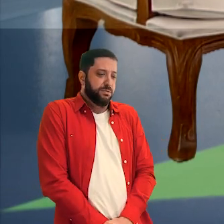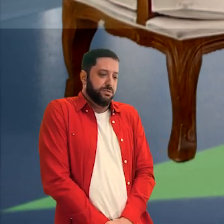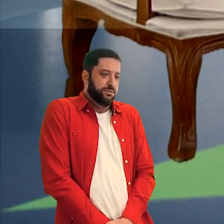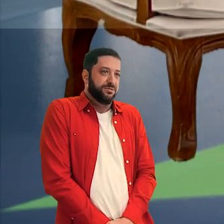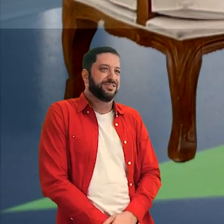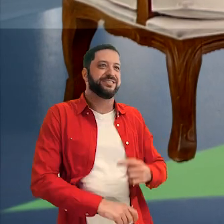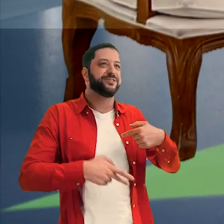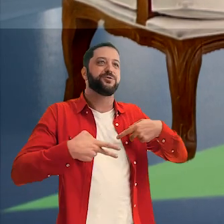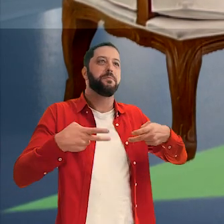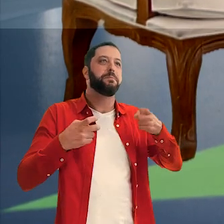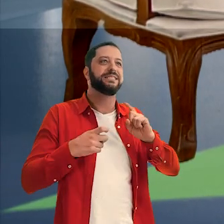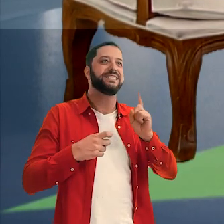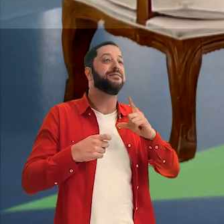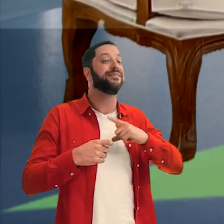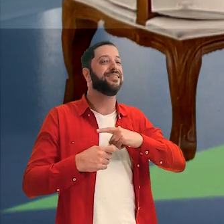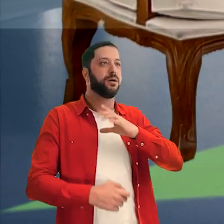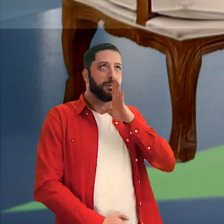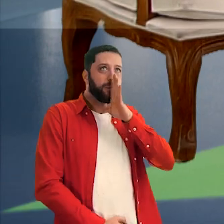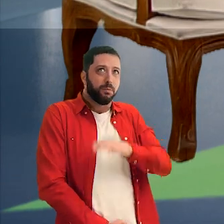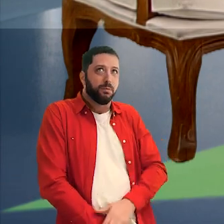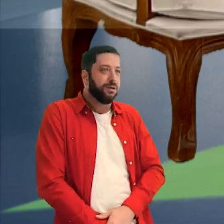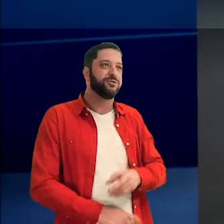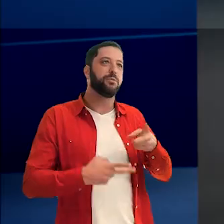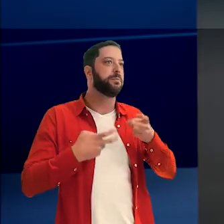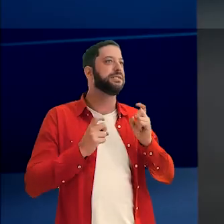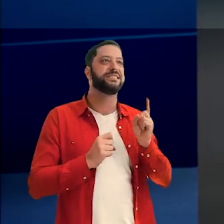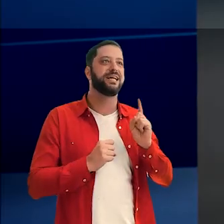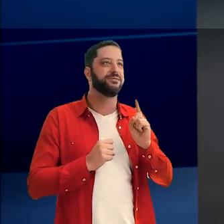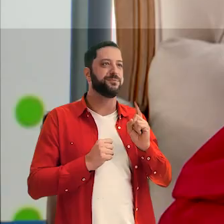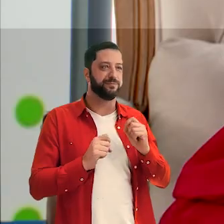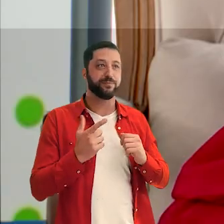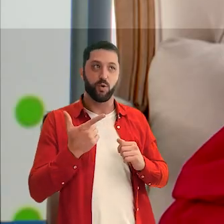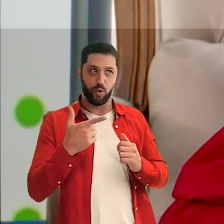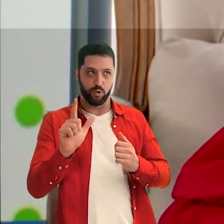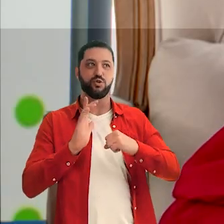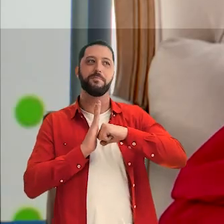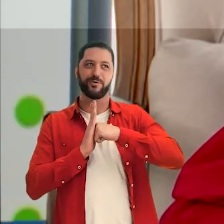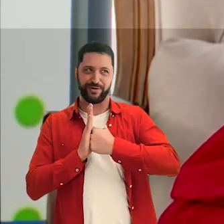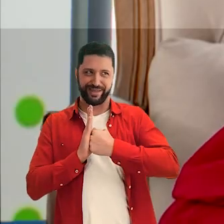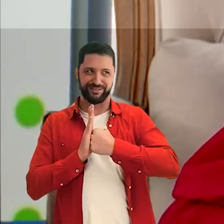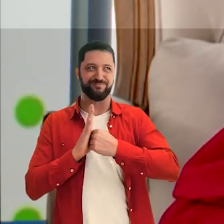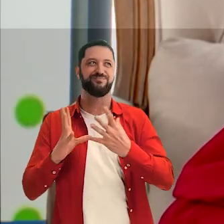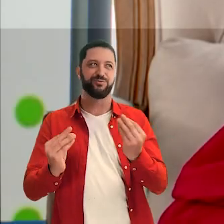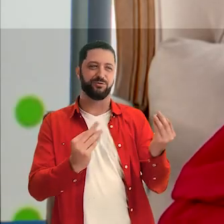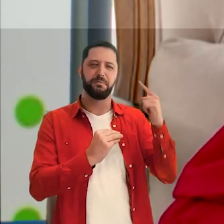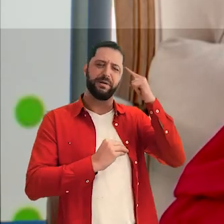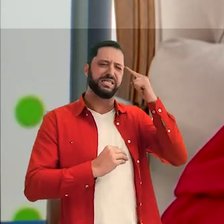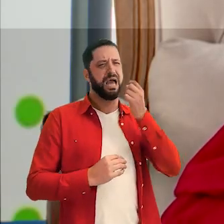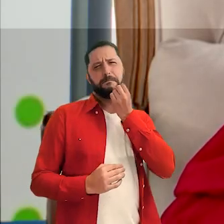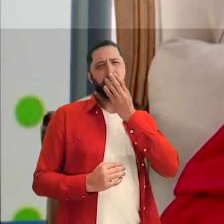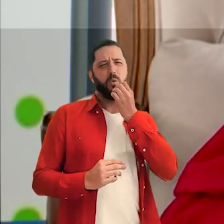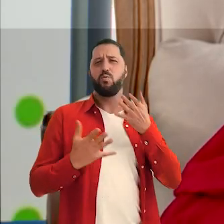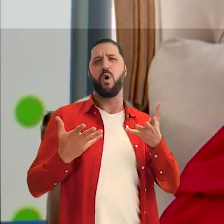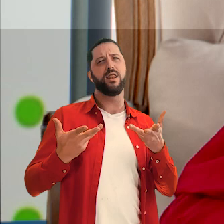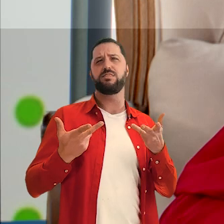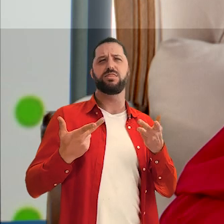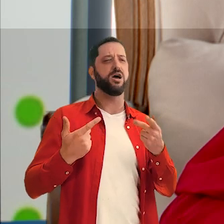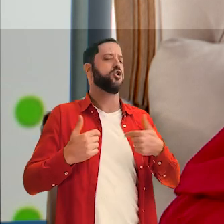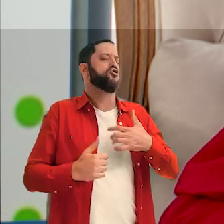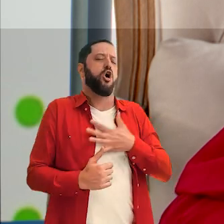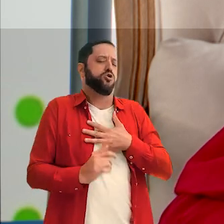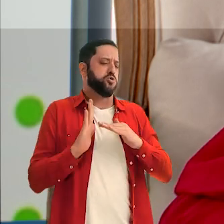não consegue enxergar, muitas vezes, que tem o bloqueio. Tem um outro bloqueio que é muito comum, que as pessoas falam que é